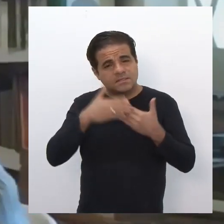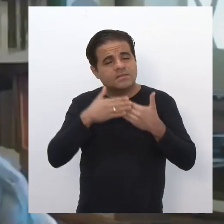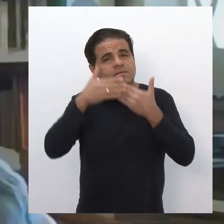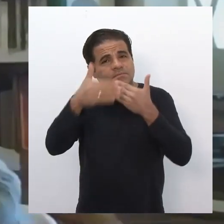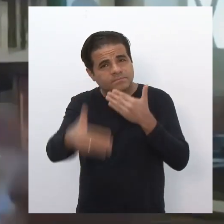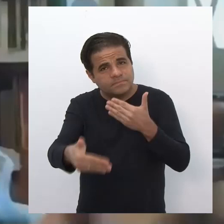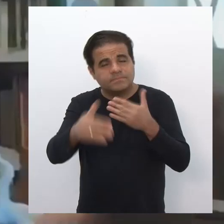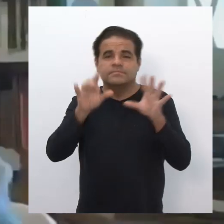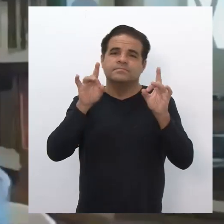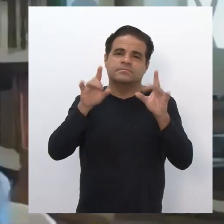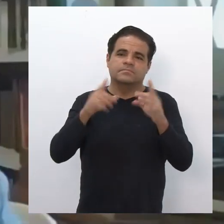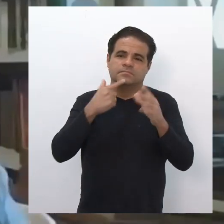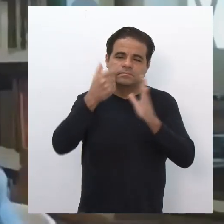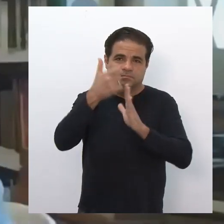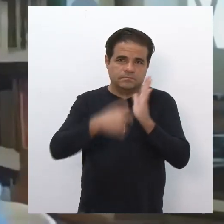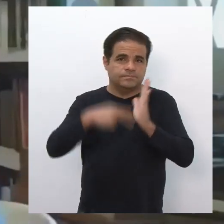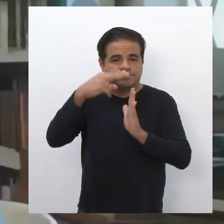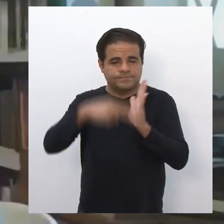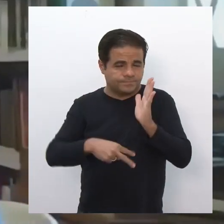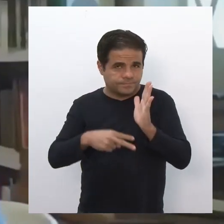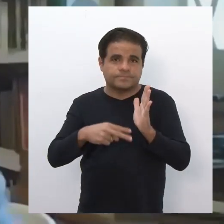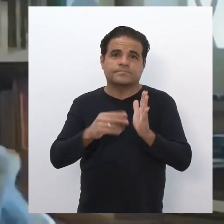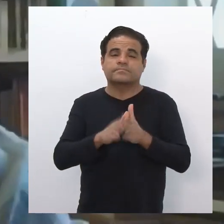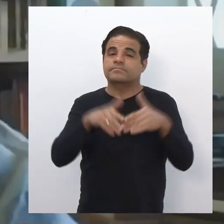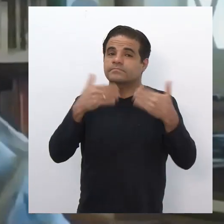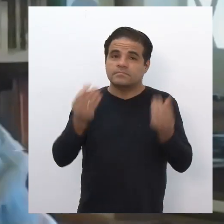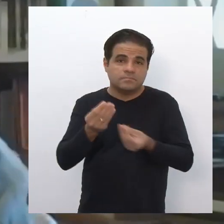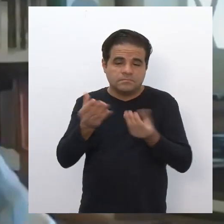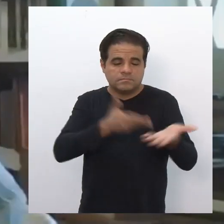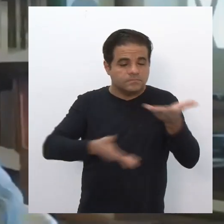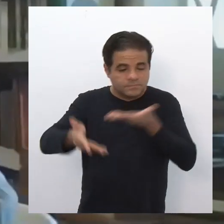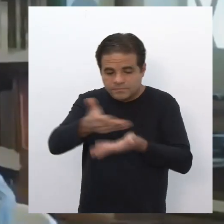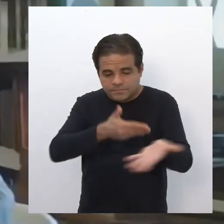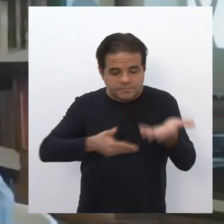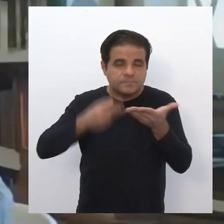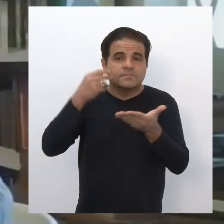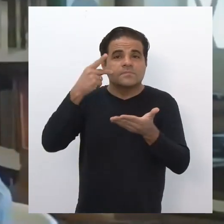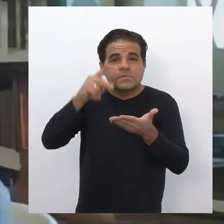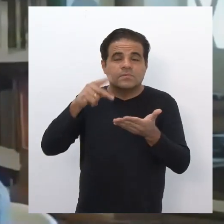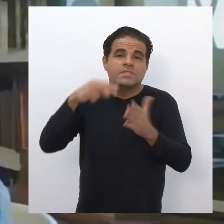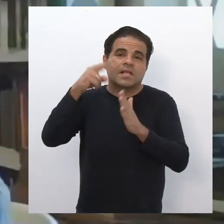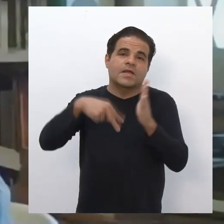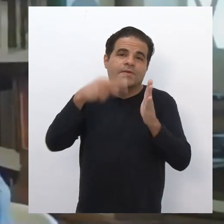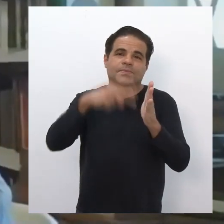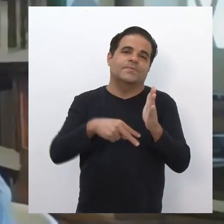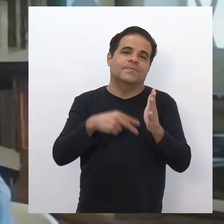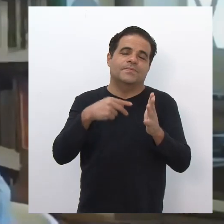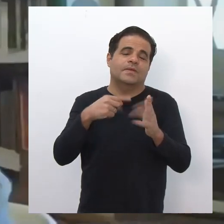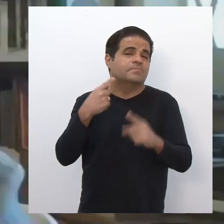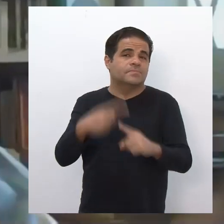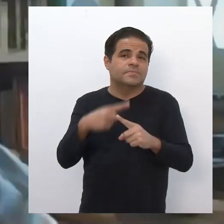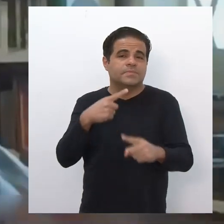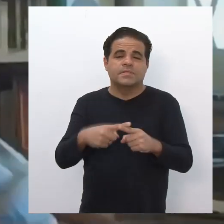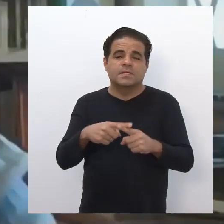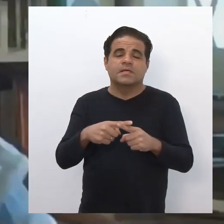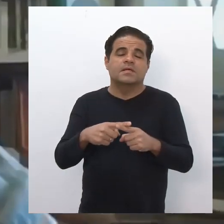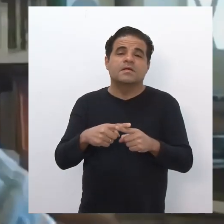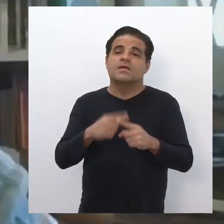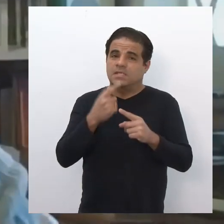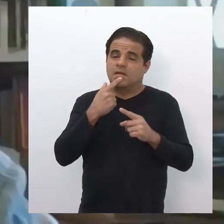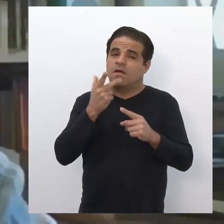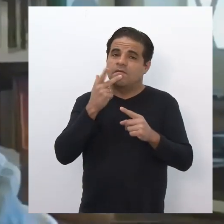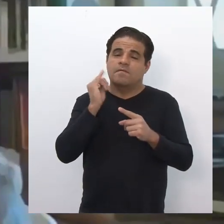em especial quando eu falo da leitura literária, e compartilhem suas leituras, porque os sábios dizem,